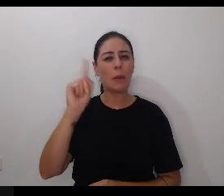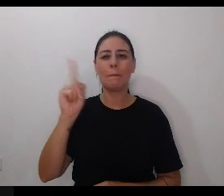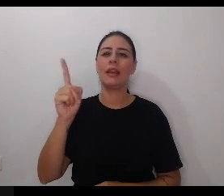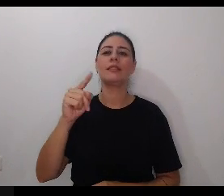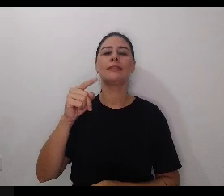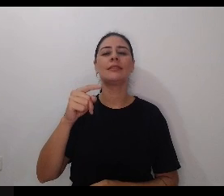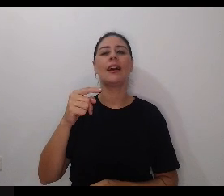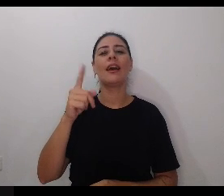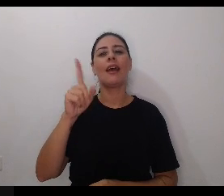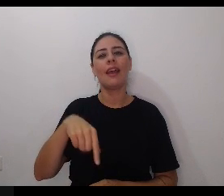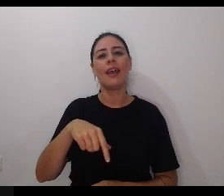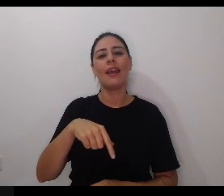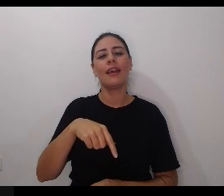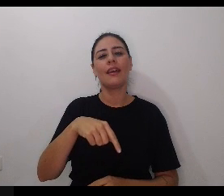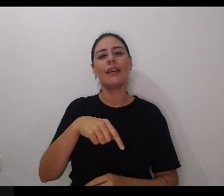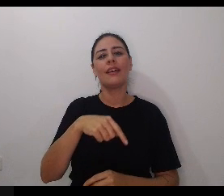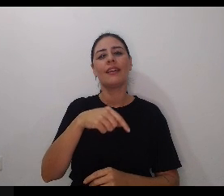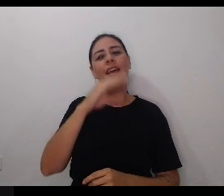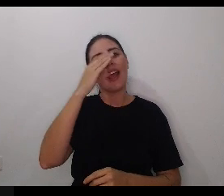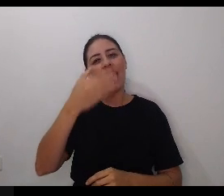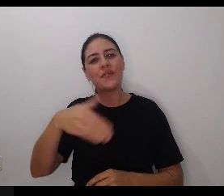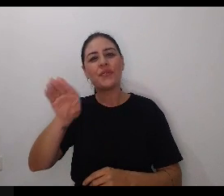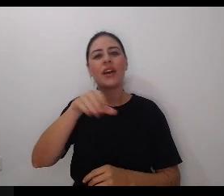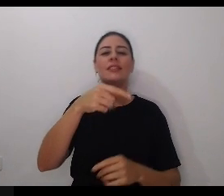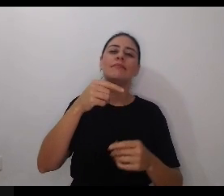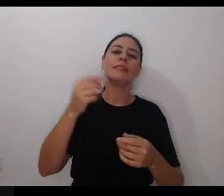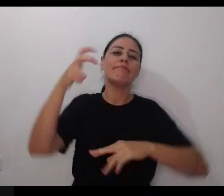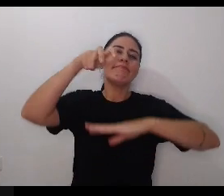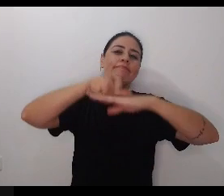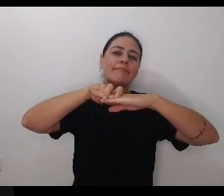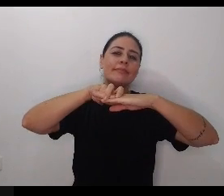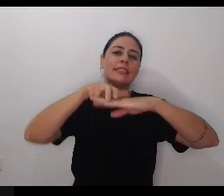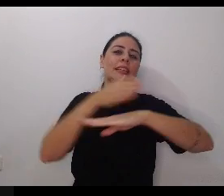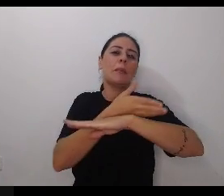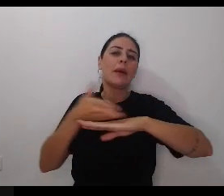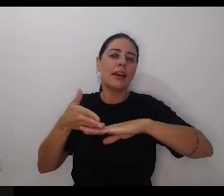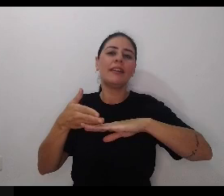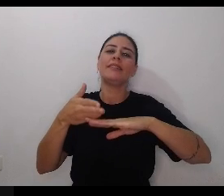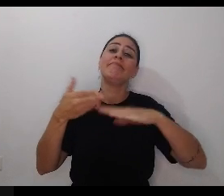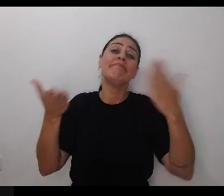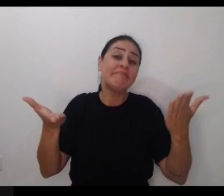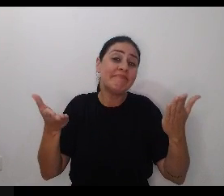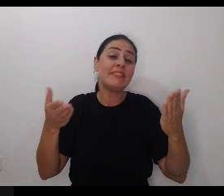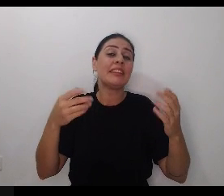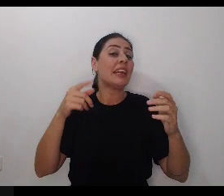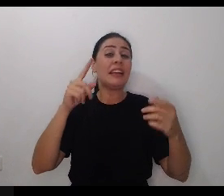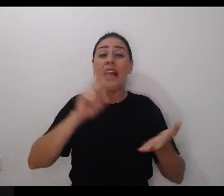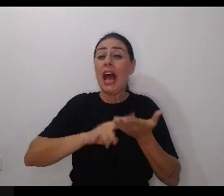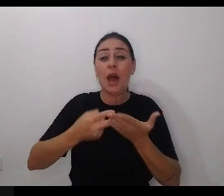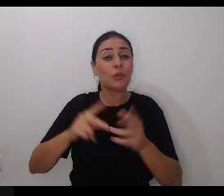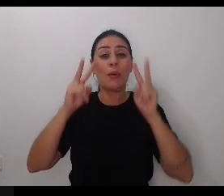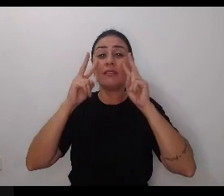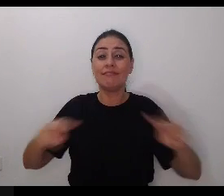o processo, né? É que nem se eu falar para vocês, não pensem num elefante azul em cima de um banquinho. Imediatamente a gente